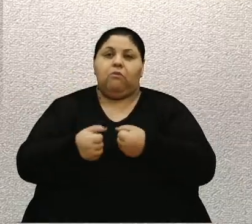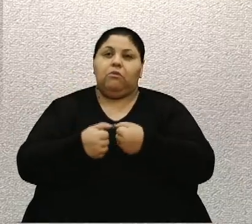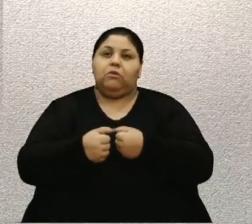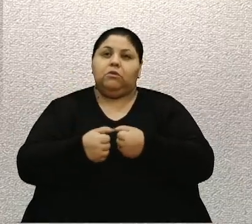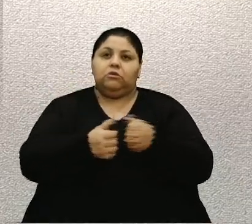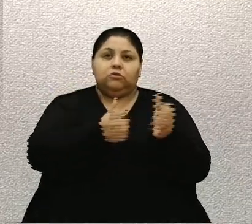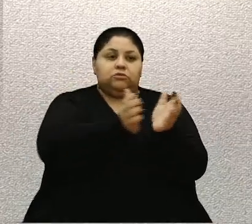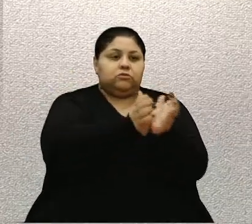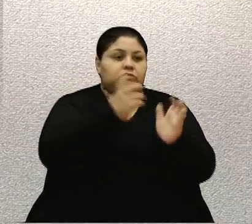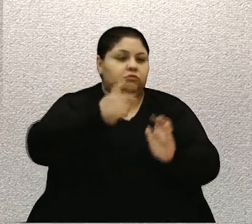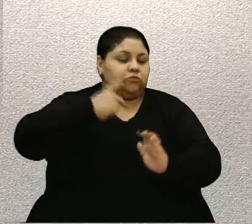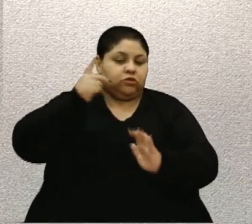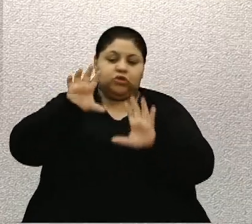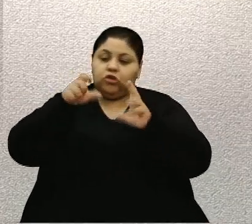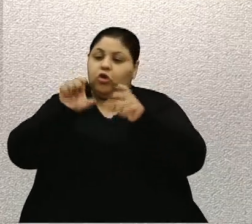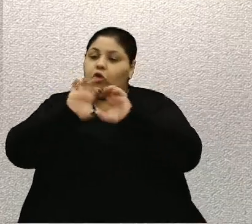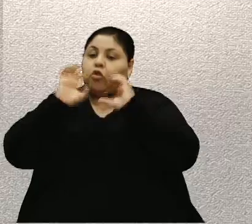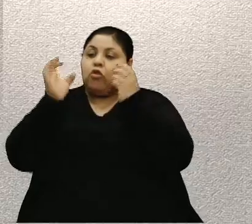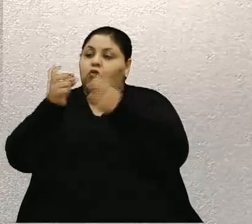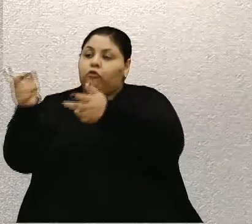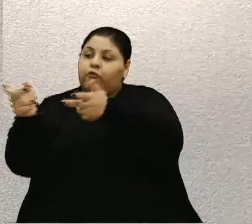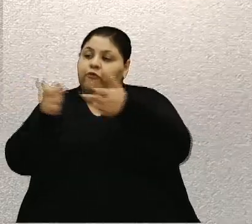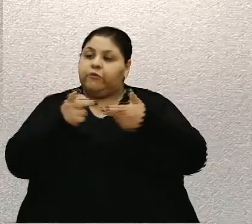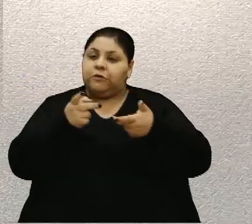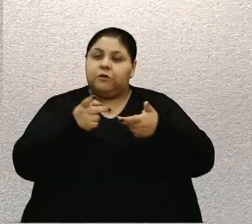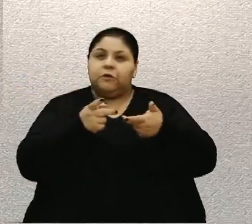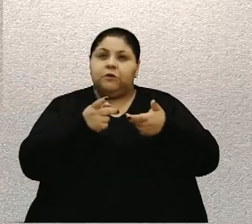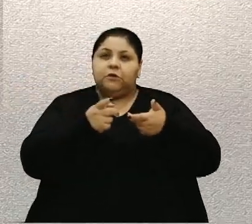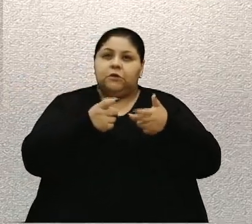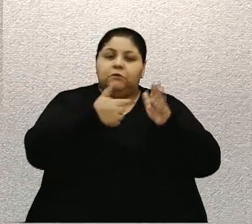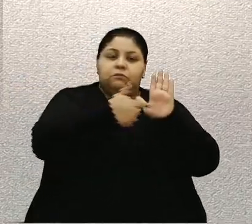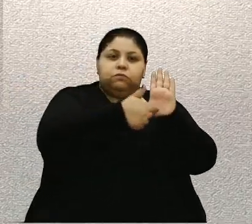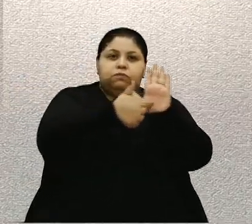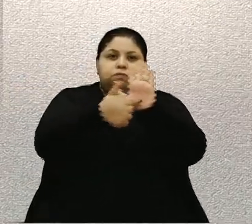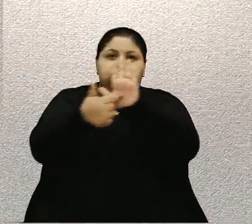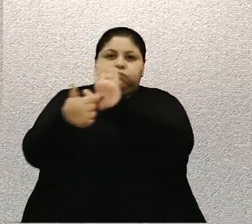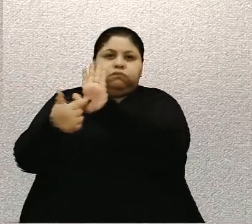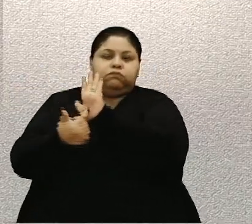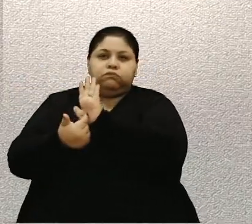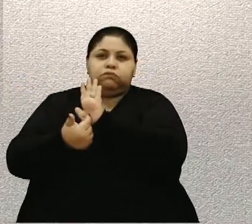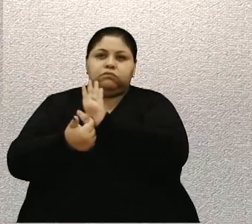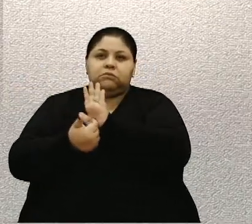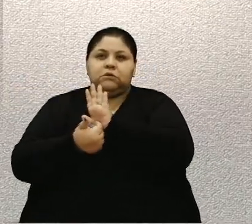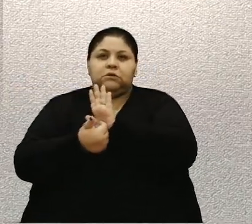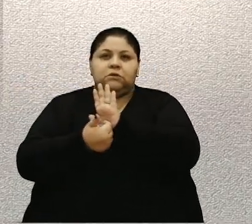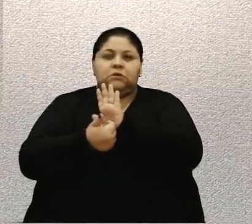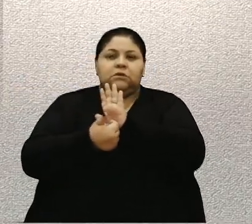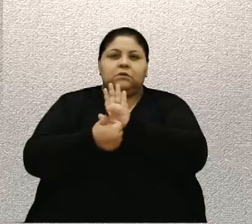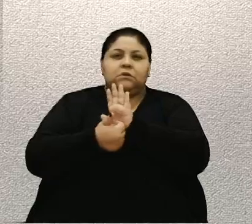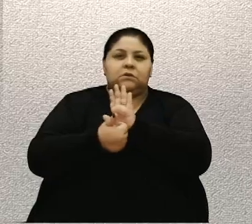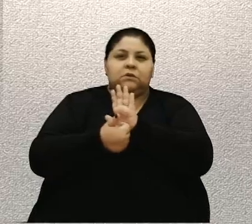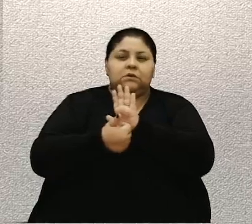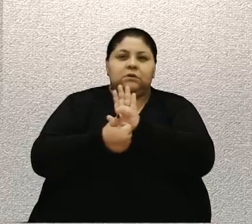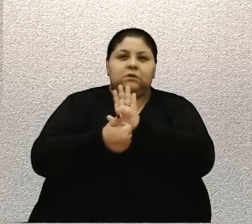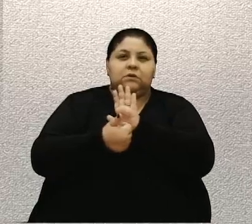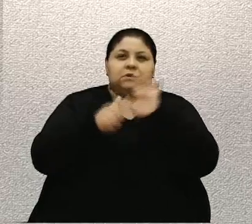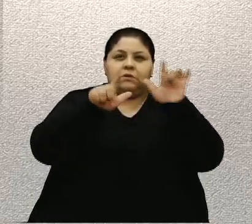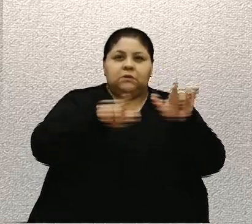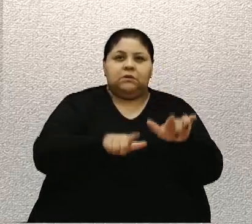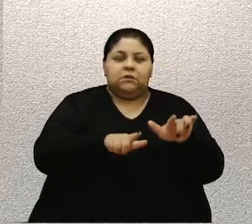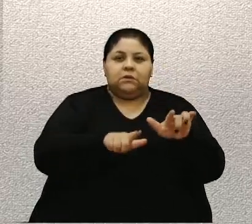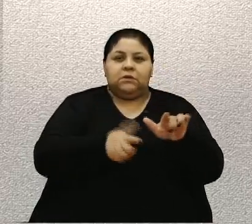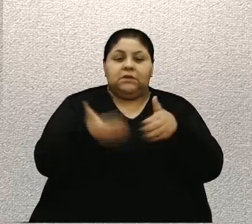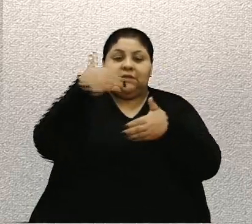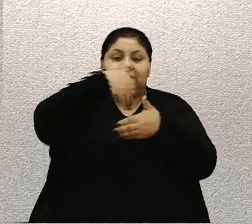colegas vereadores e toda a comunidade a visitar essa exposição que está na Galeria Gerd Bornheim, ali na Casa da